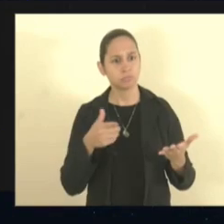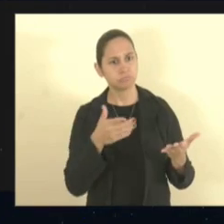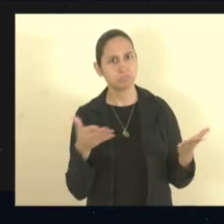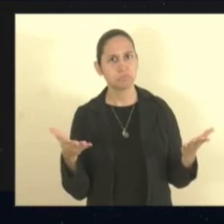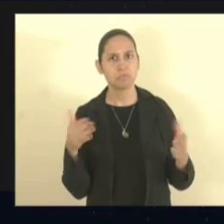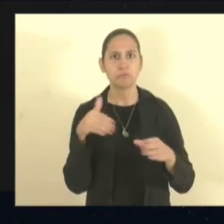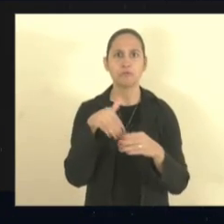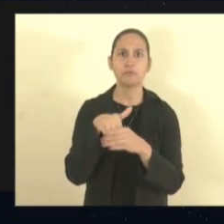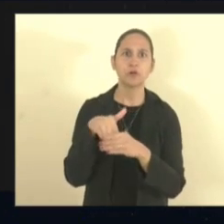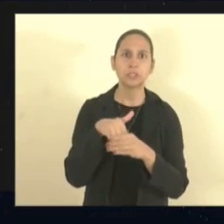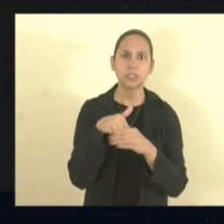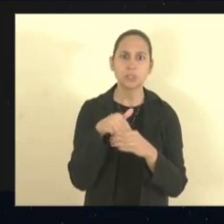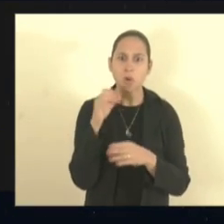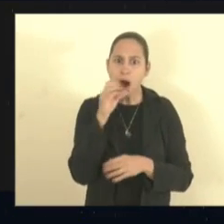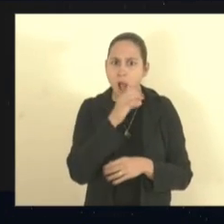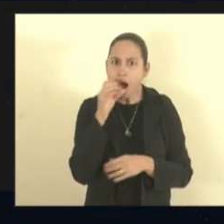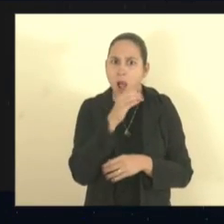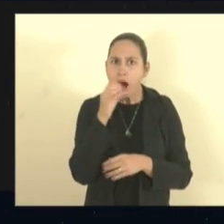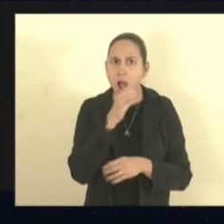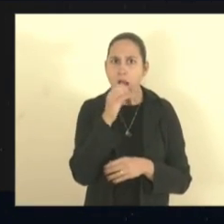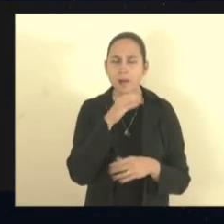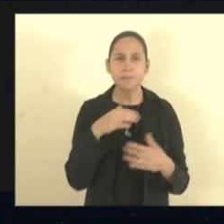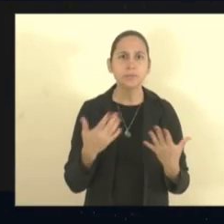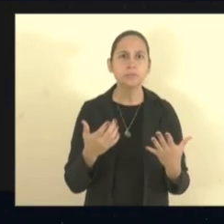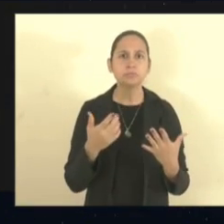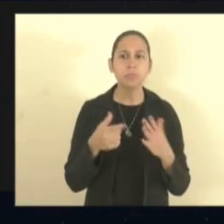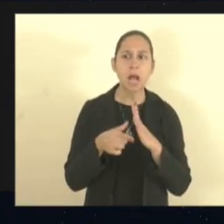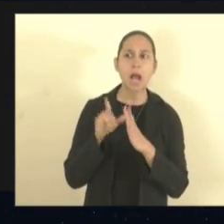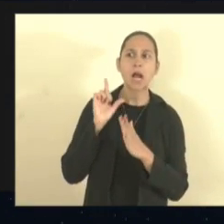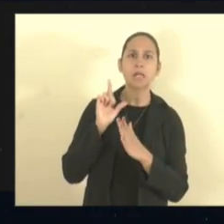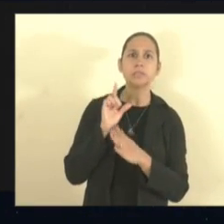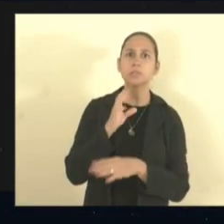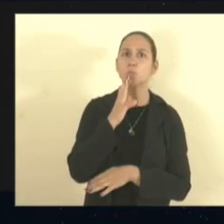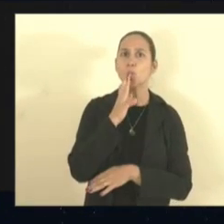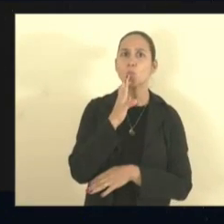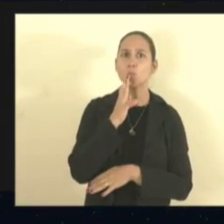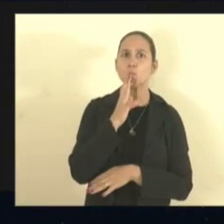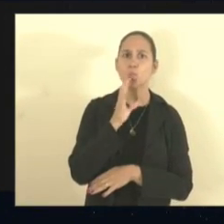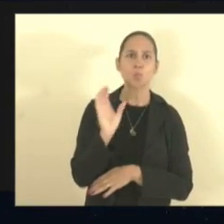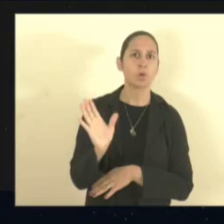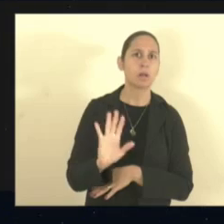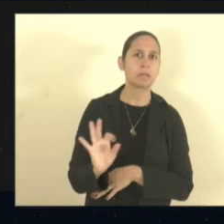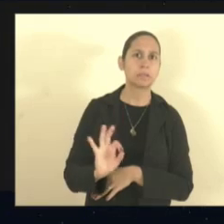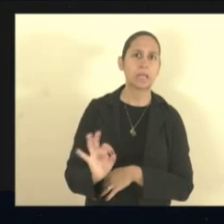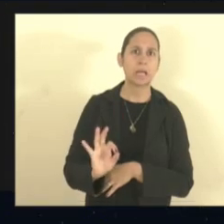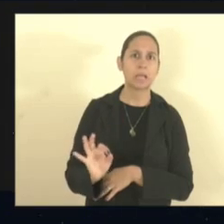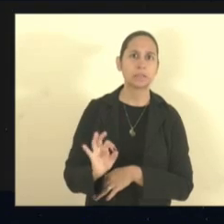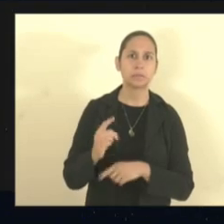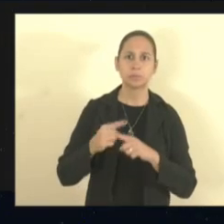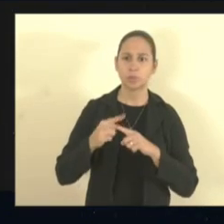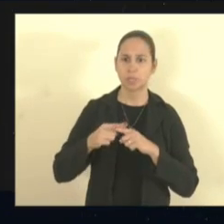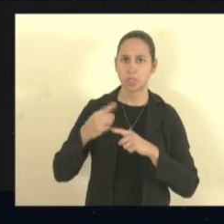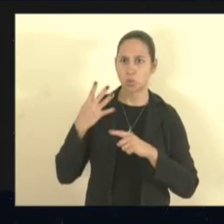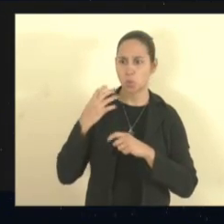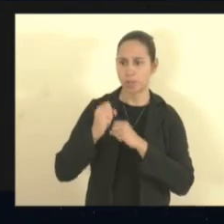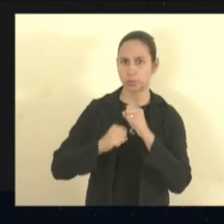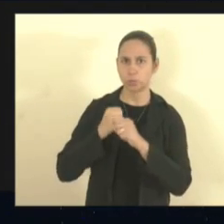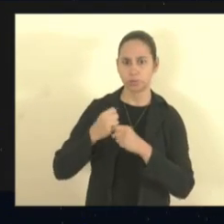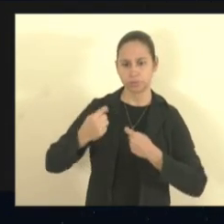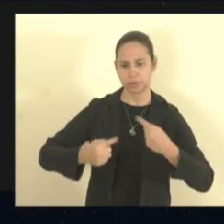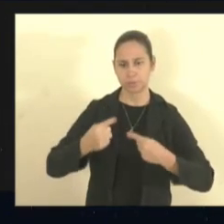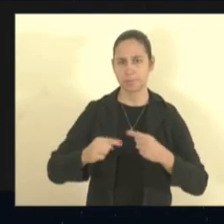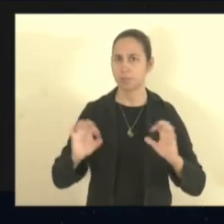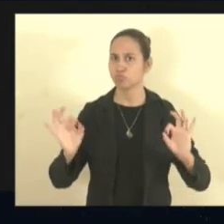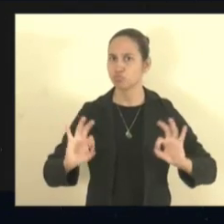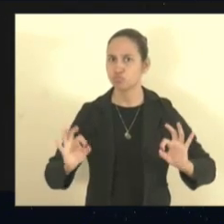votação expressa, sem conhecimento nenhum do projeto, porque não foi nesses 4 anos debatido conosco, eu não